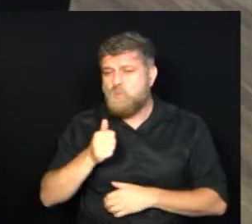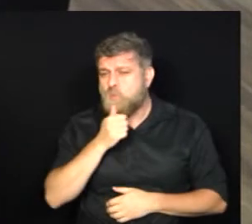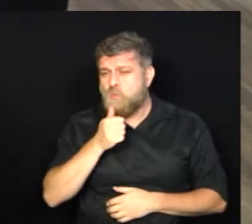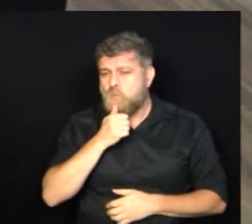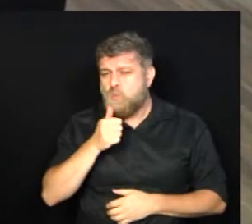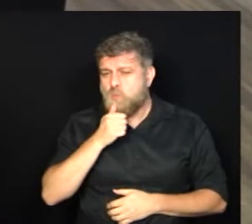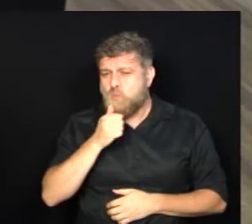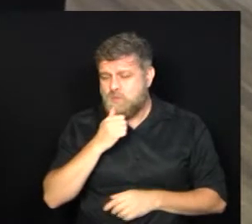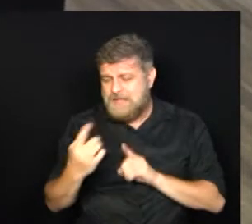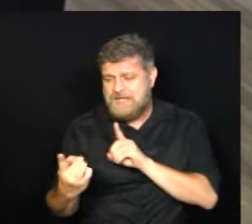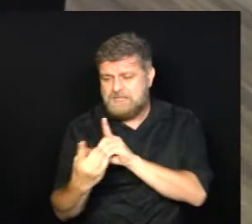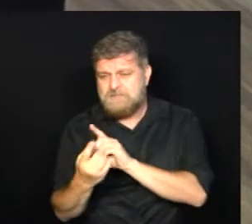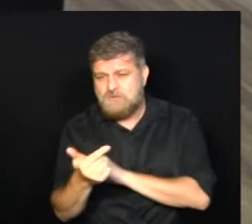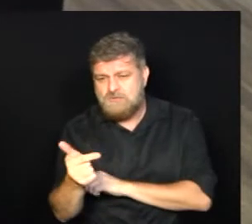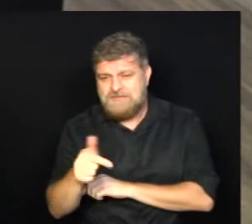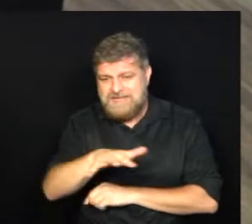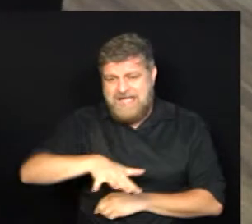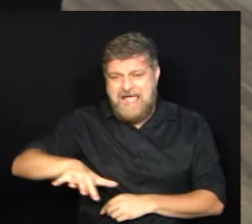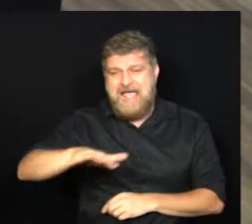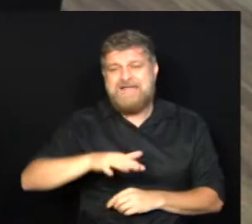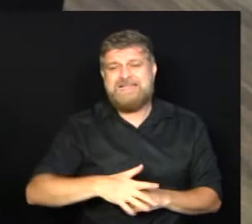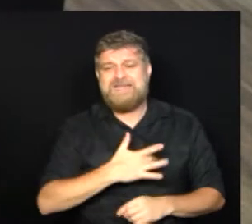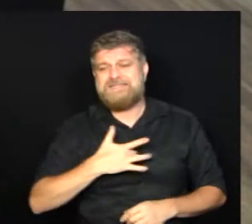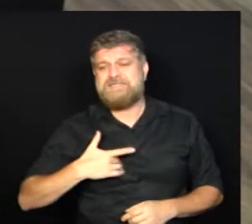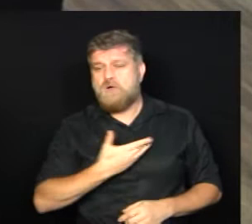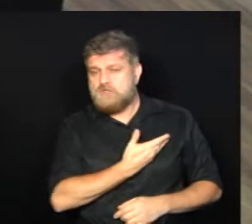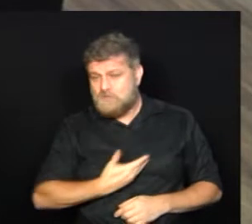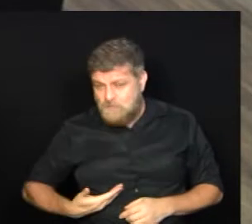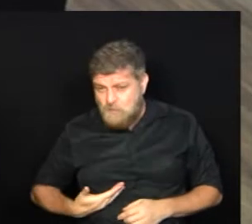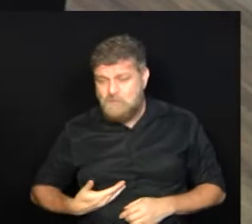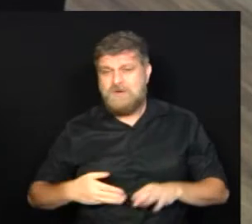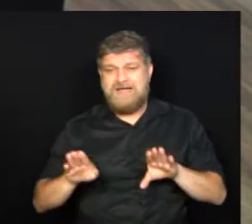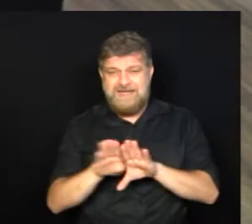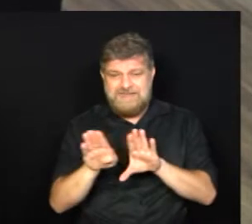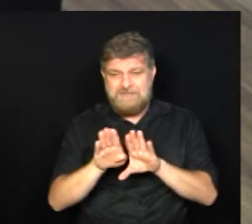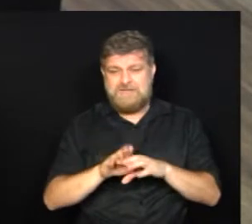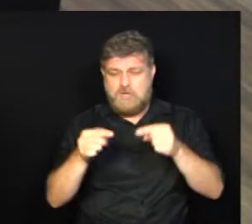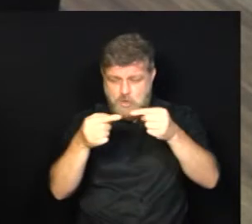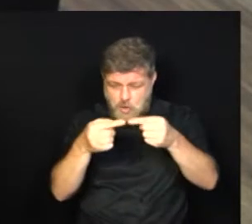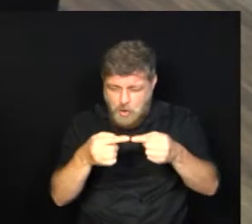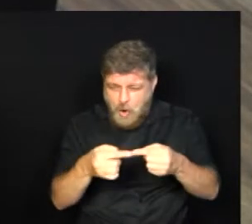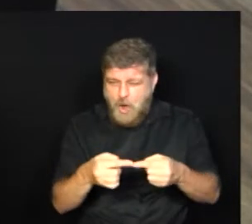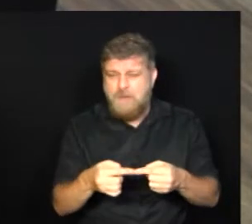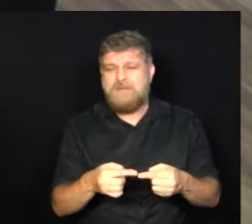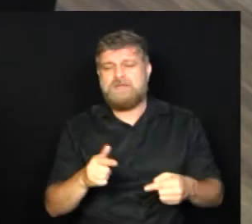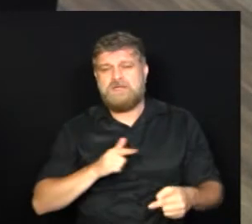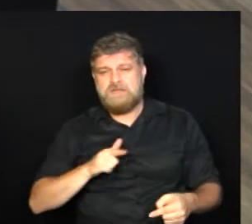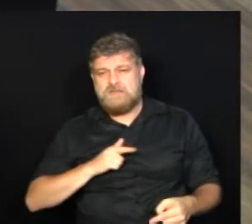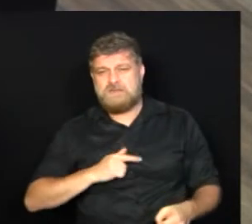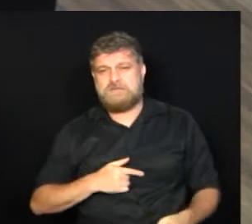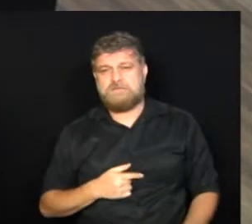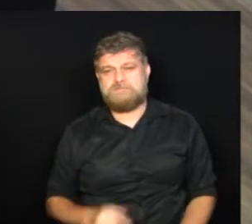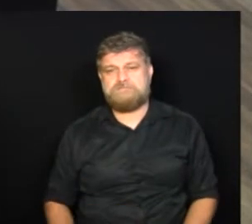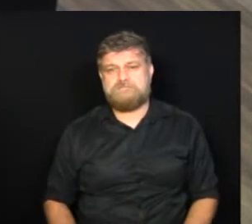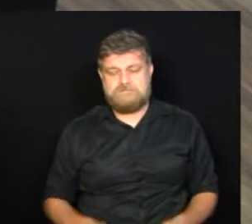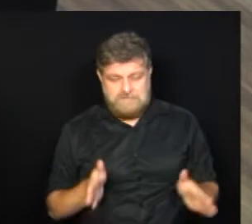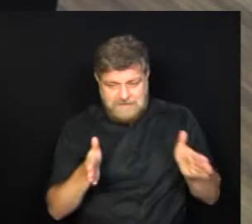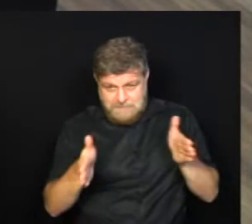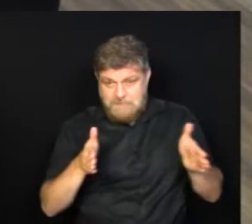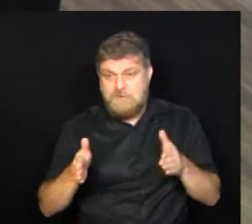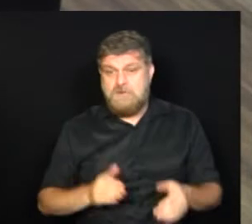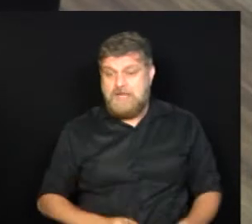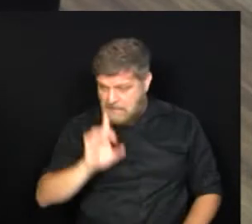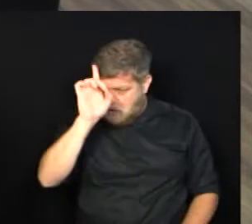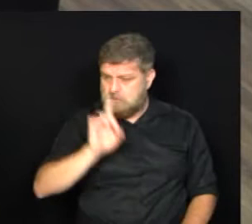atendido, Gabriel, na rede pública de saúde e que está dentro desse aspecto que tem o direito à